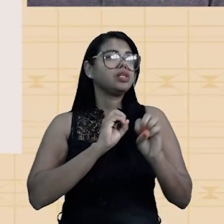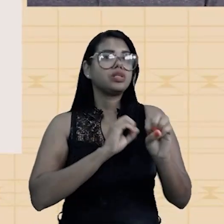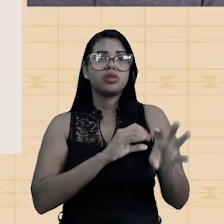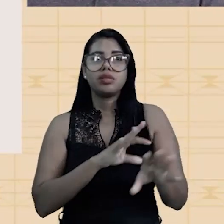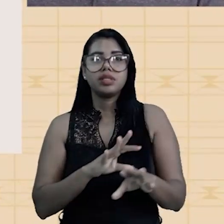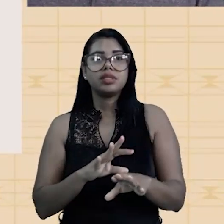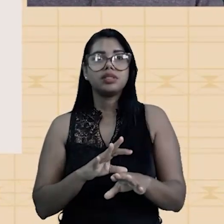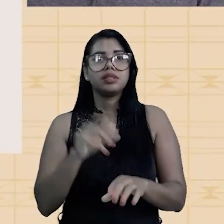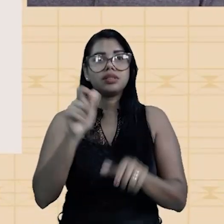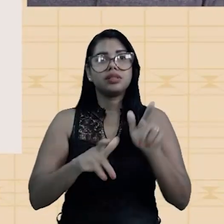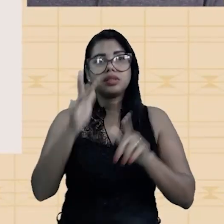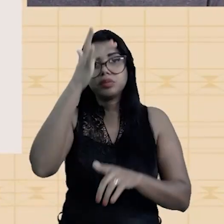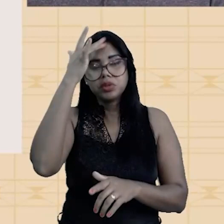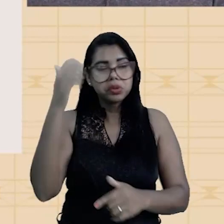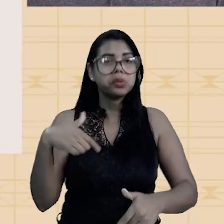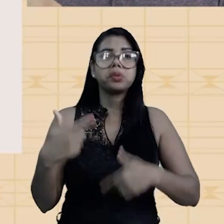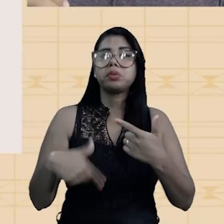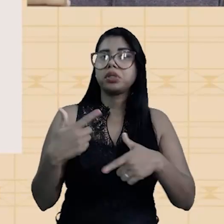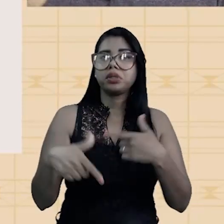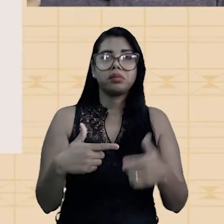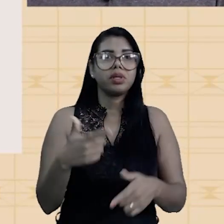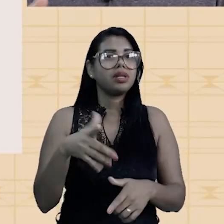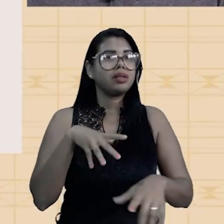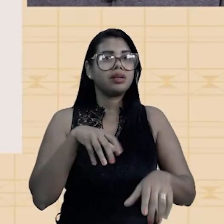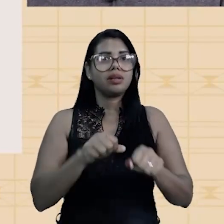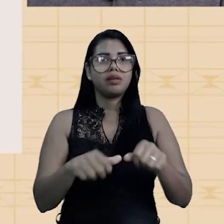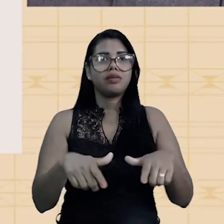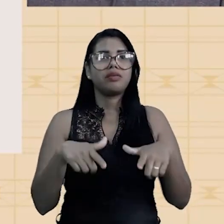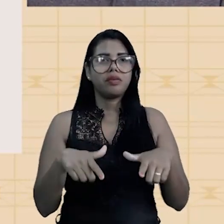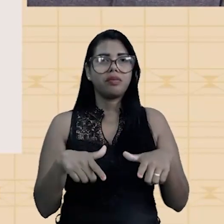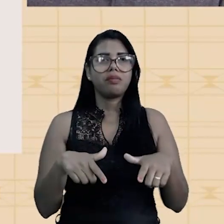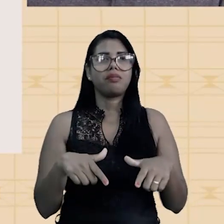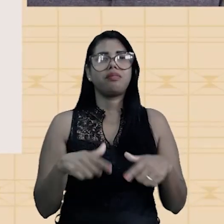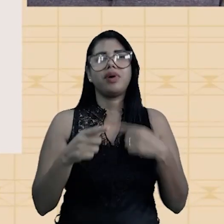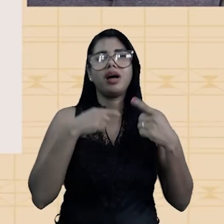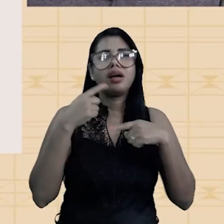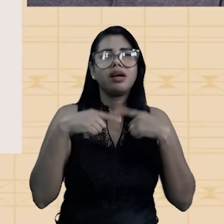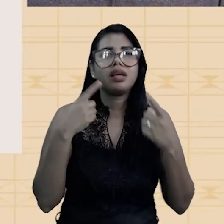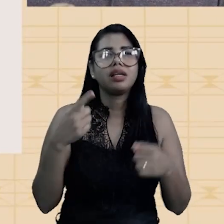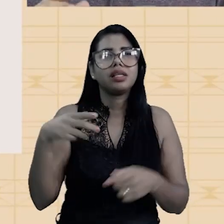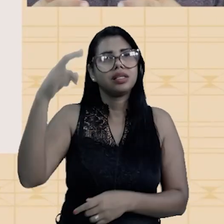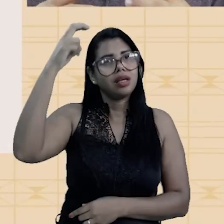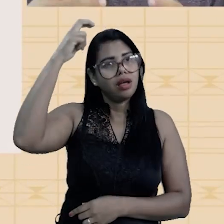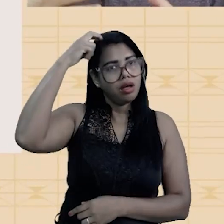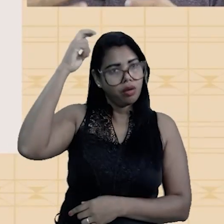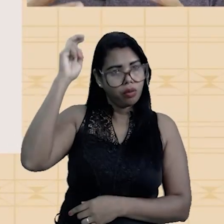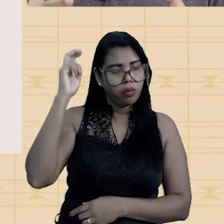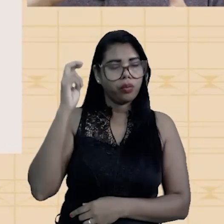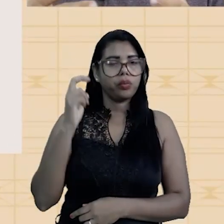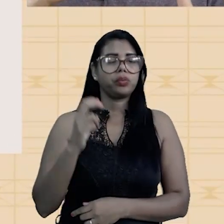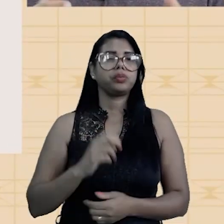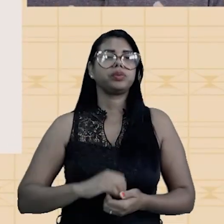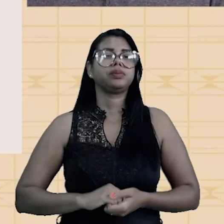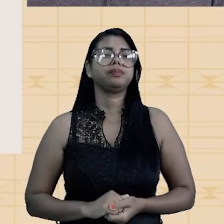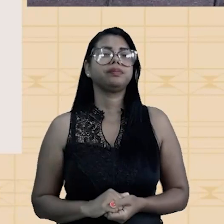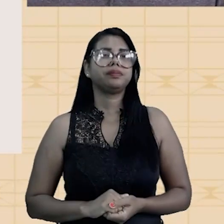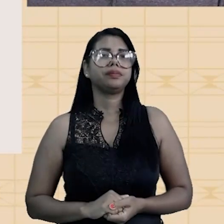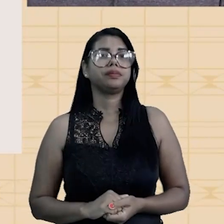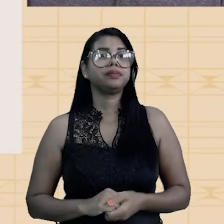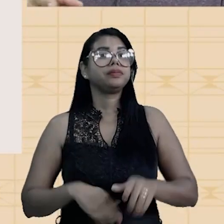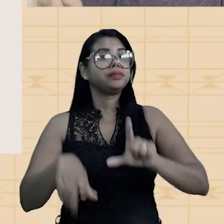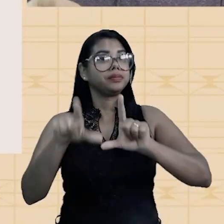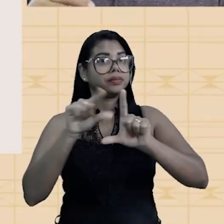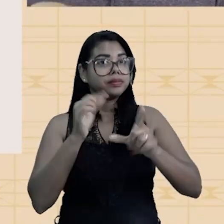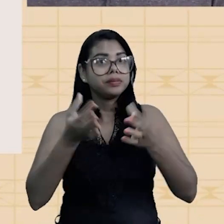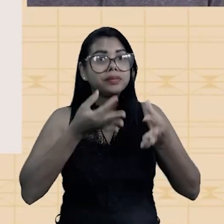seja, não vai formar pessoas críticas. Tá entendendo? Então, veja a seleção e o argumento que ela